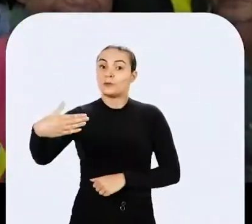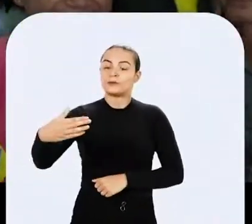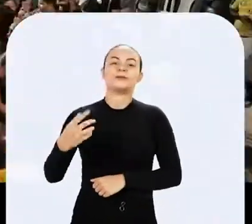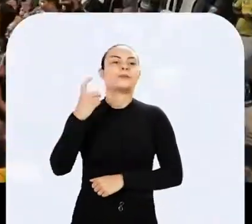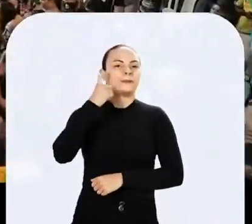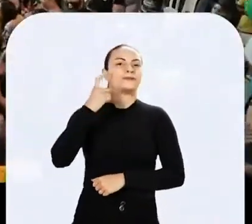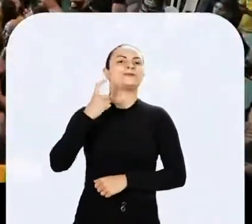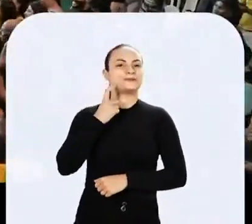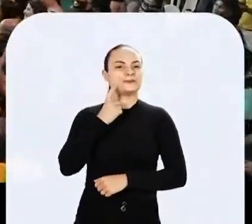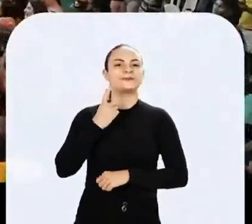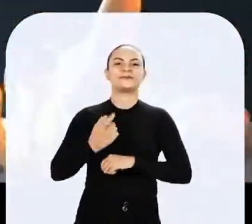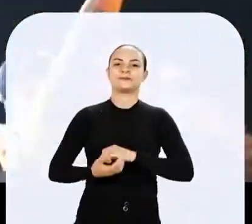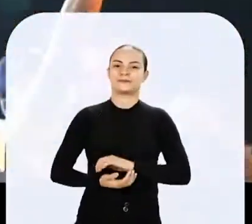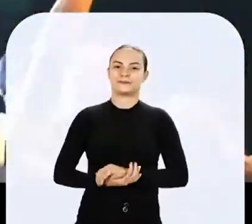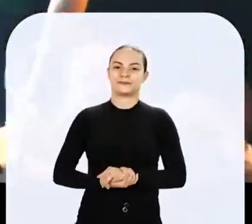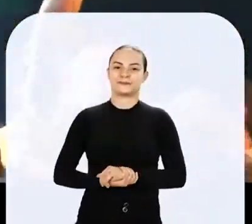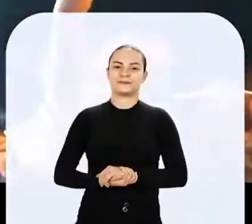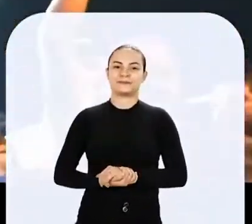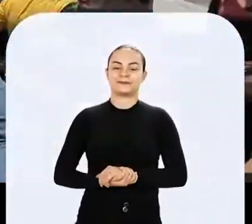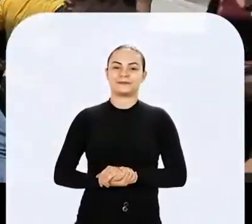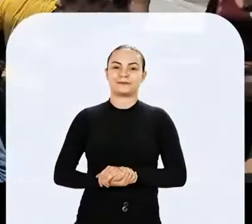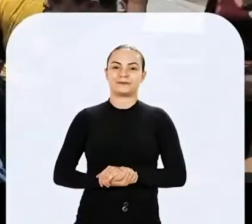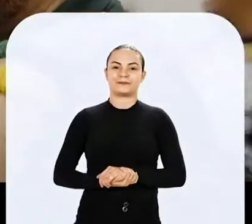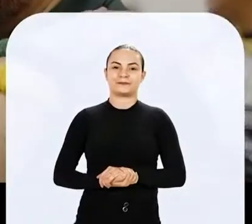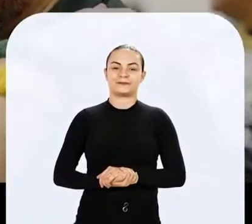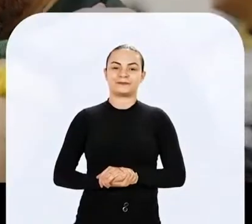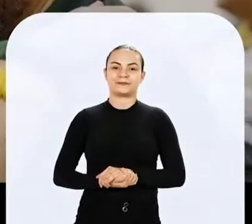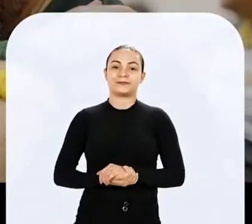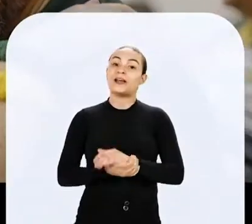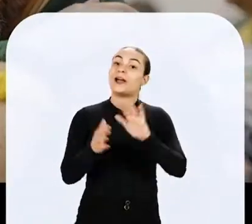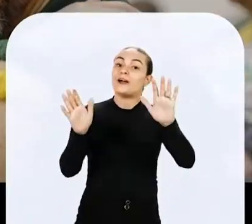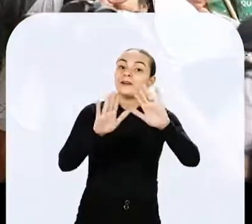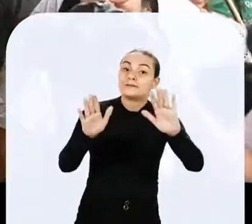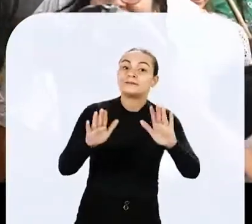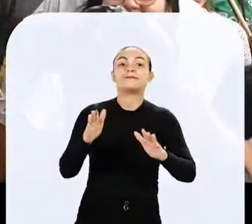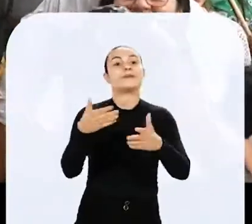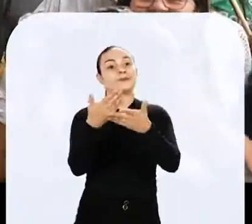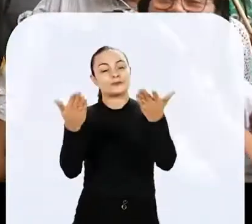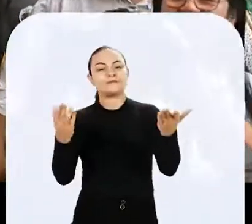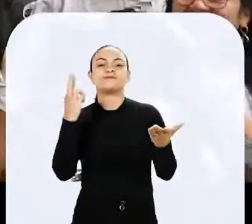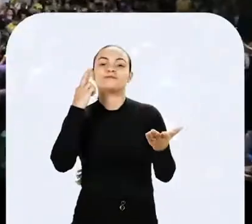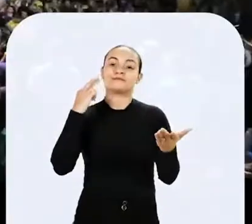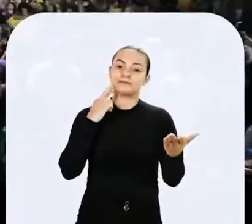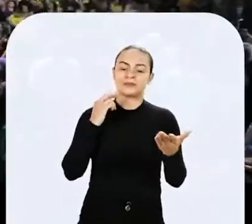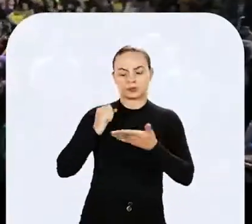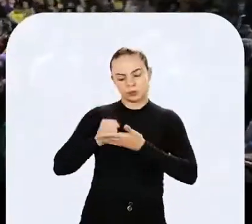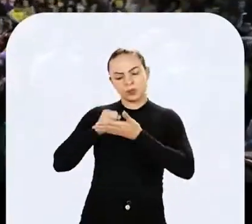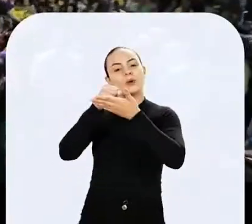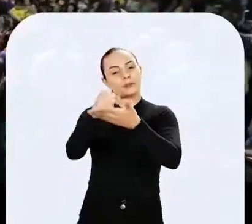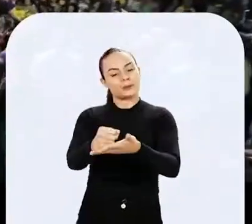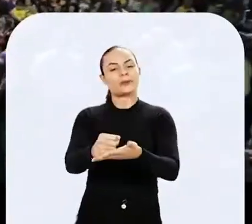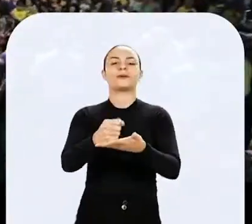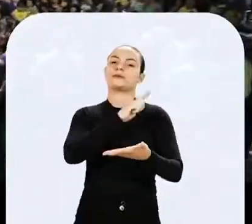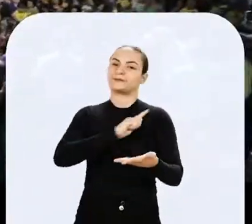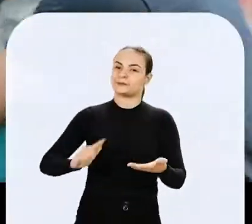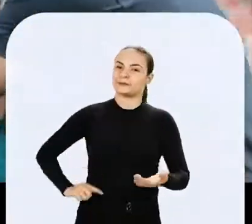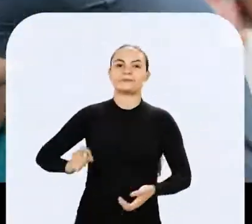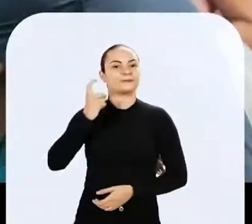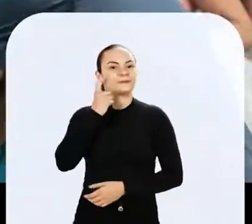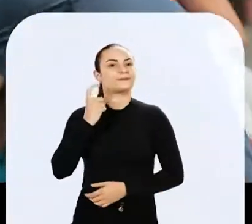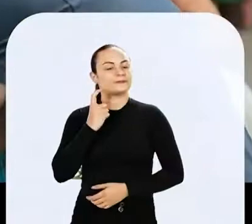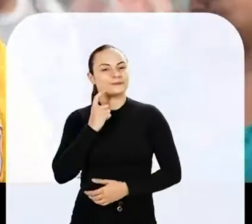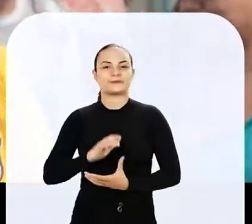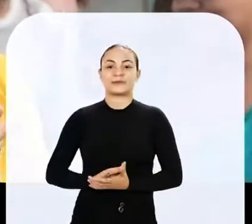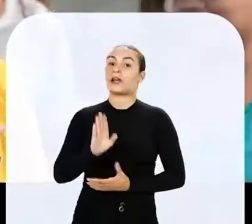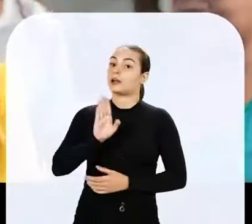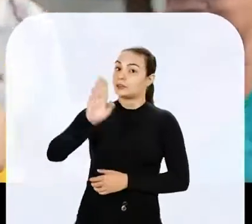no olho e mãos à obra. Quer saber que o dinheiro do povo está sendo usado para o povo e que um futuro melhor começa com a